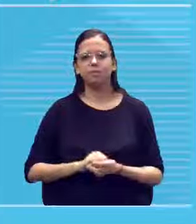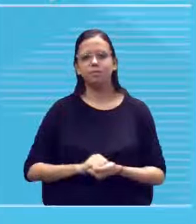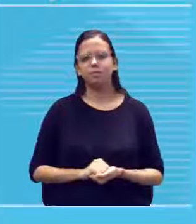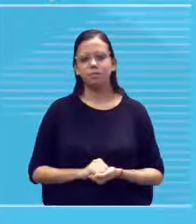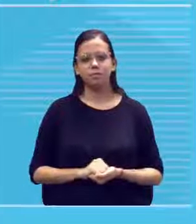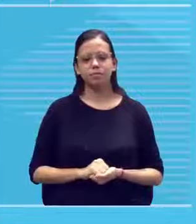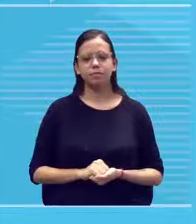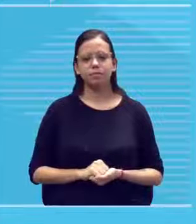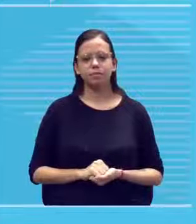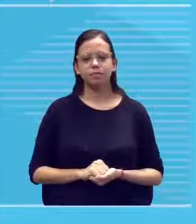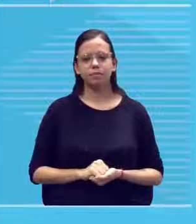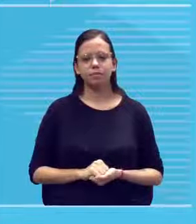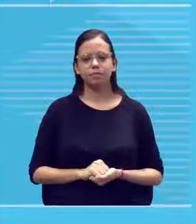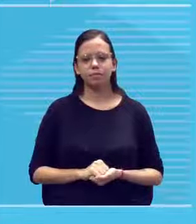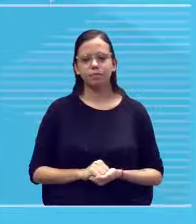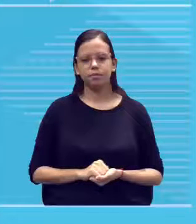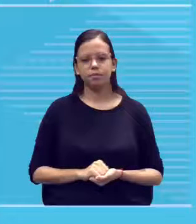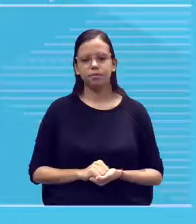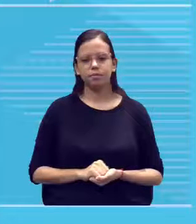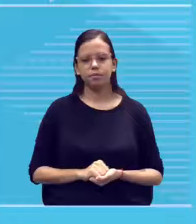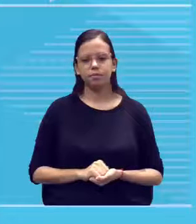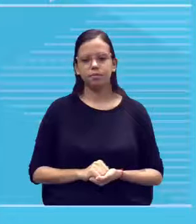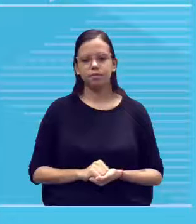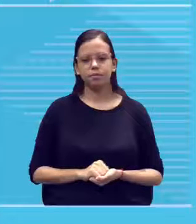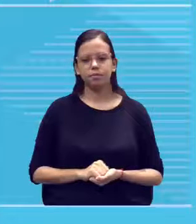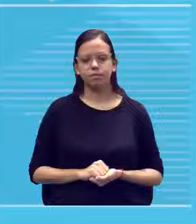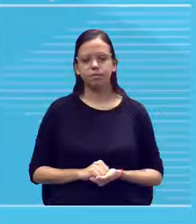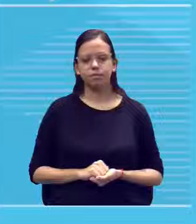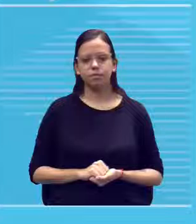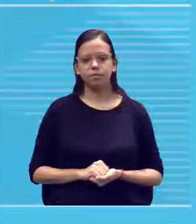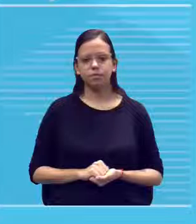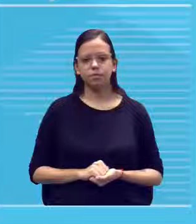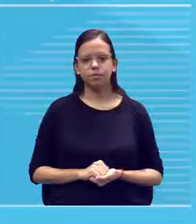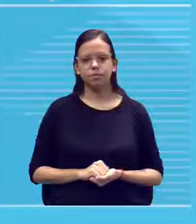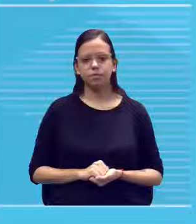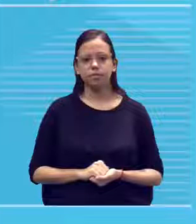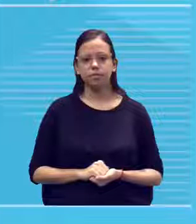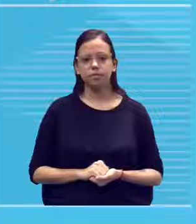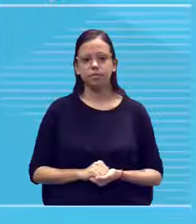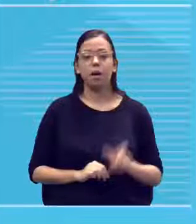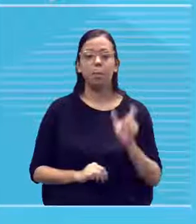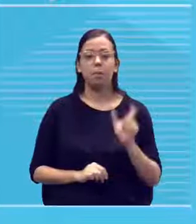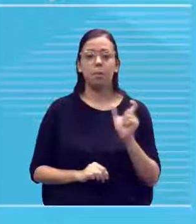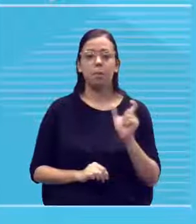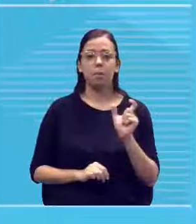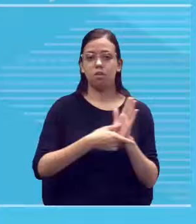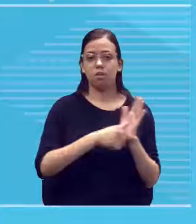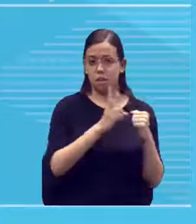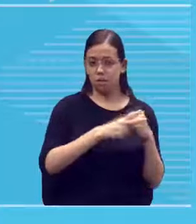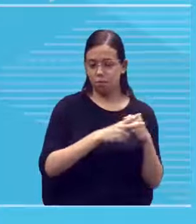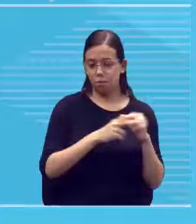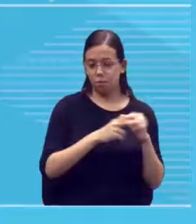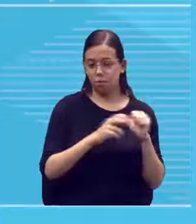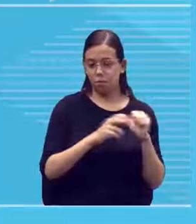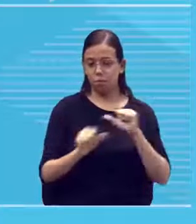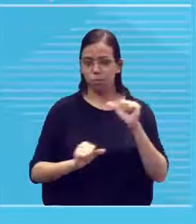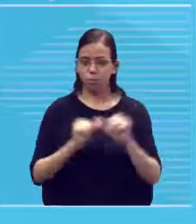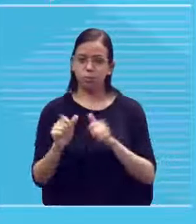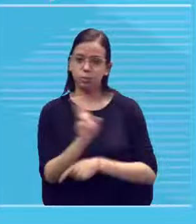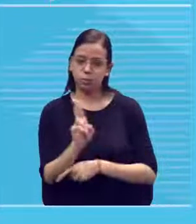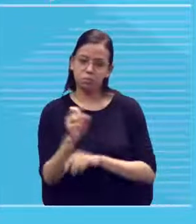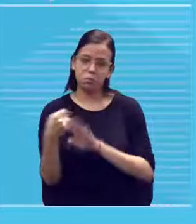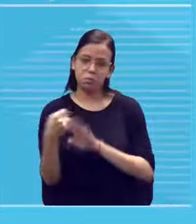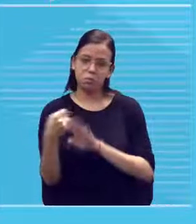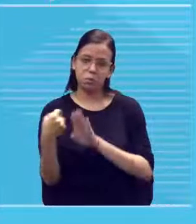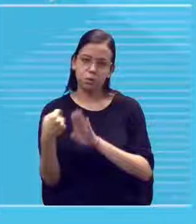Esse é meu amigo e você pegou o verbo e transformei o nome se